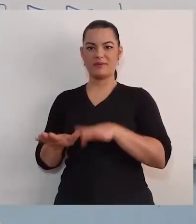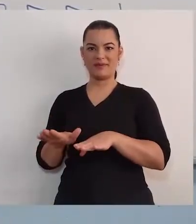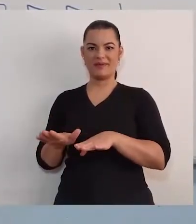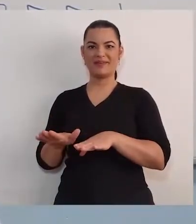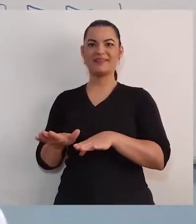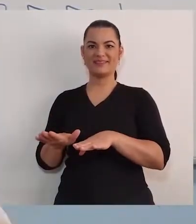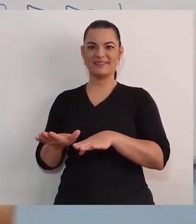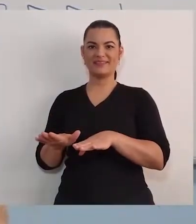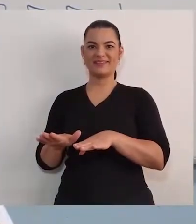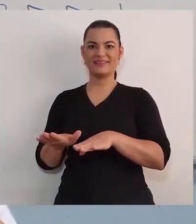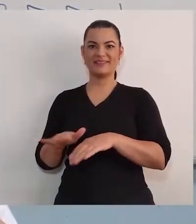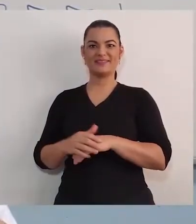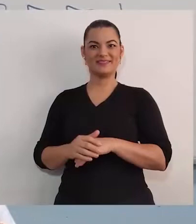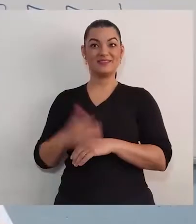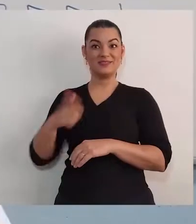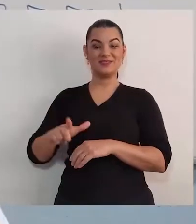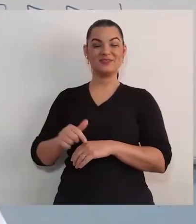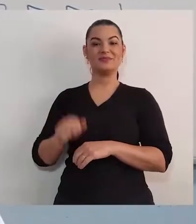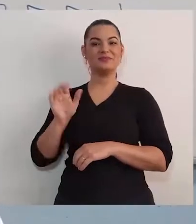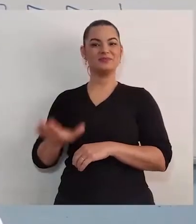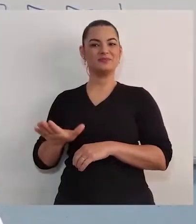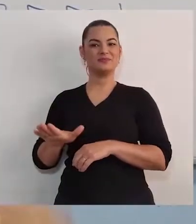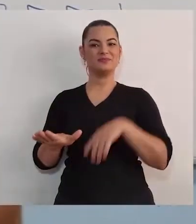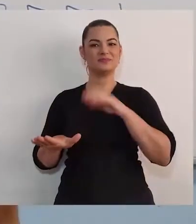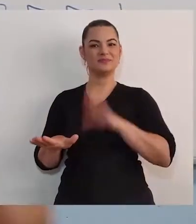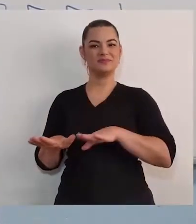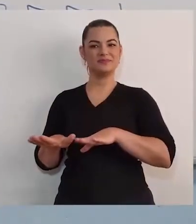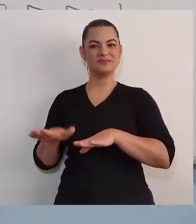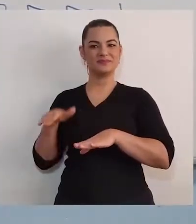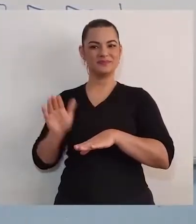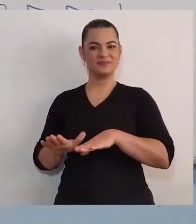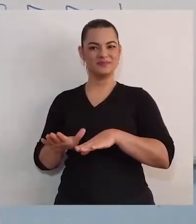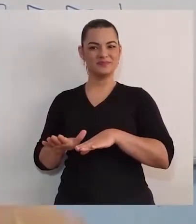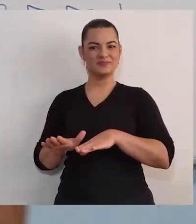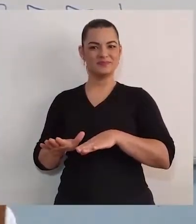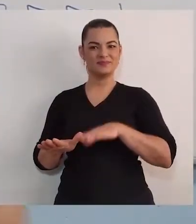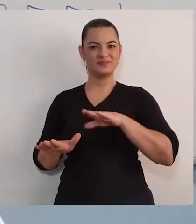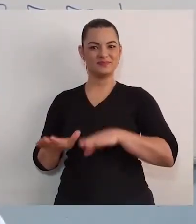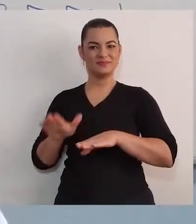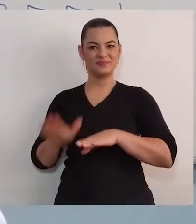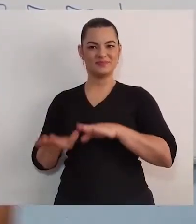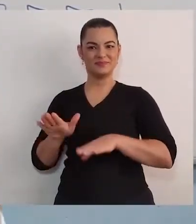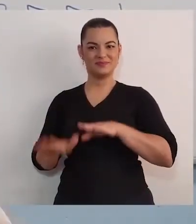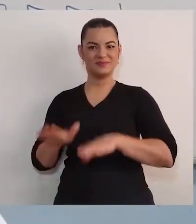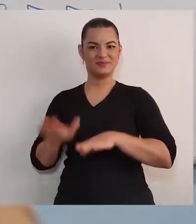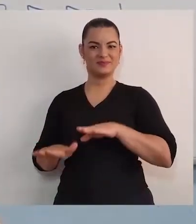pé, pé, pé. Mais uma vez? Pé.